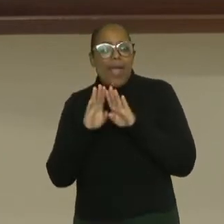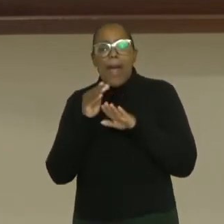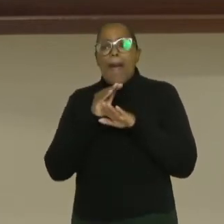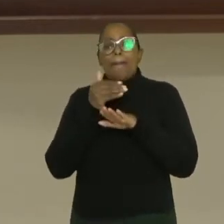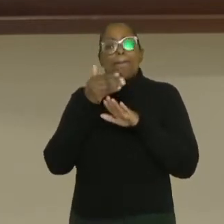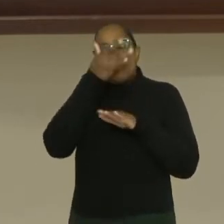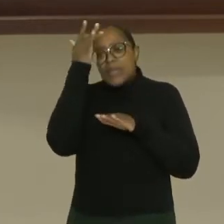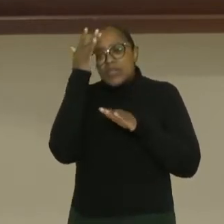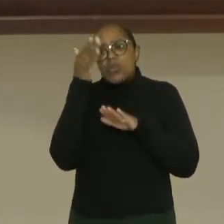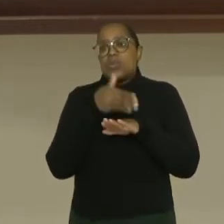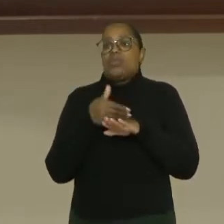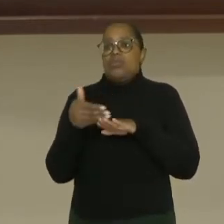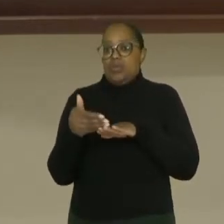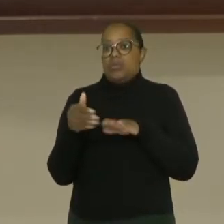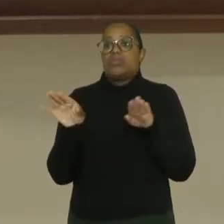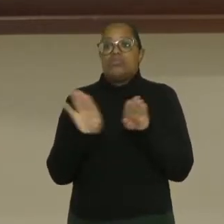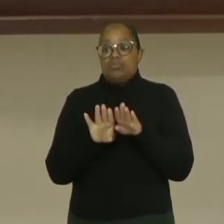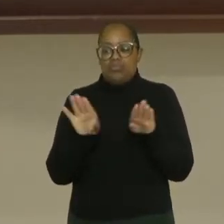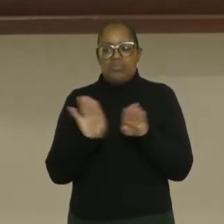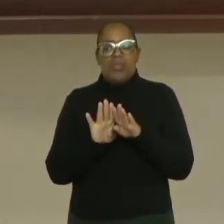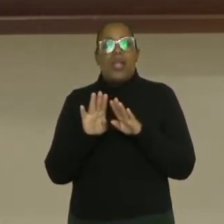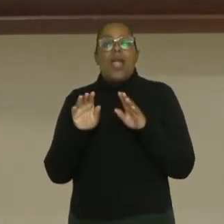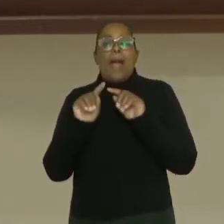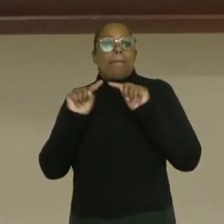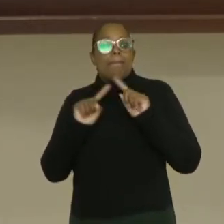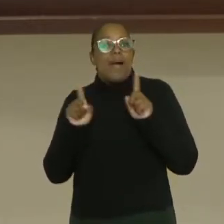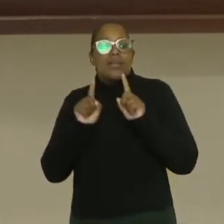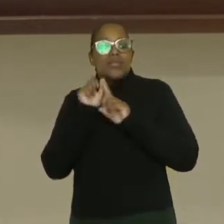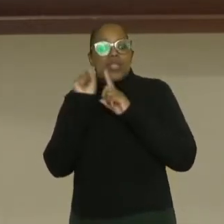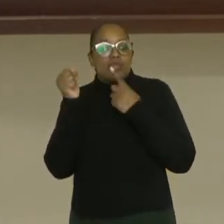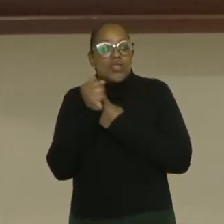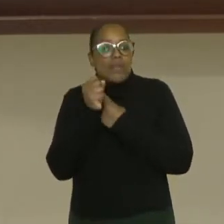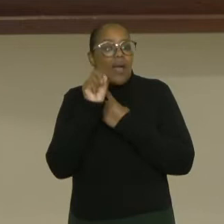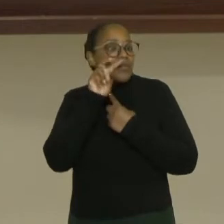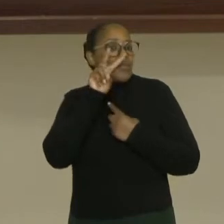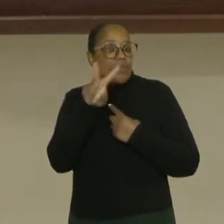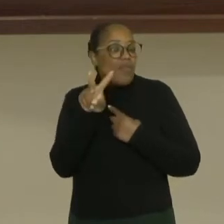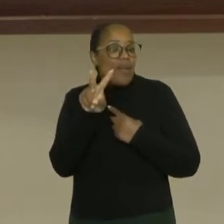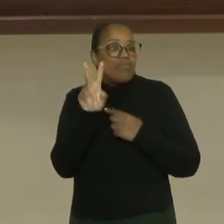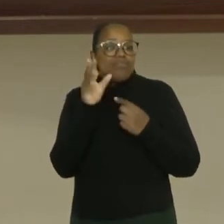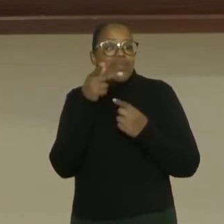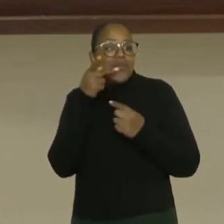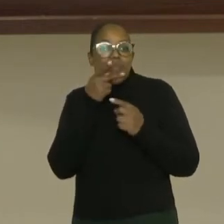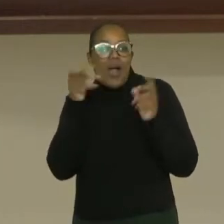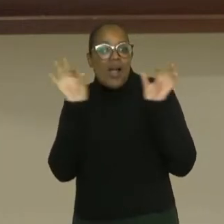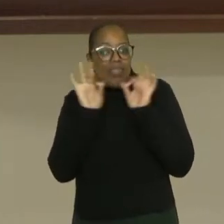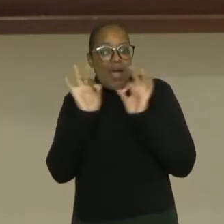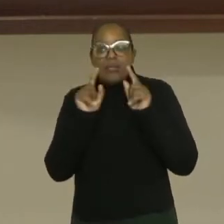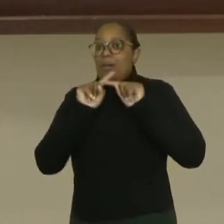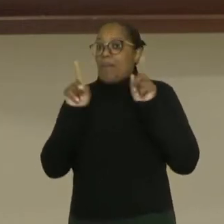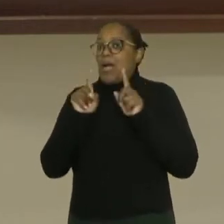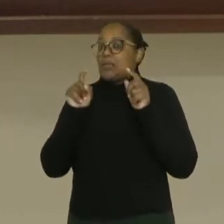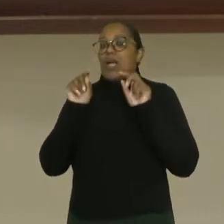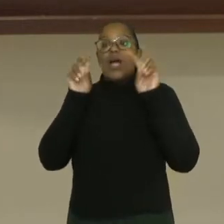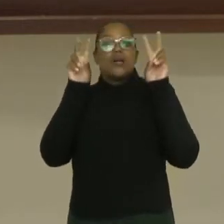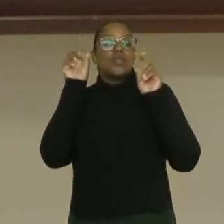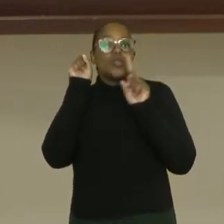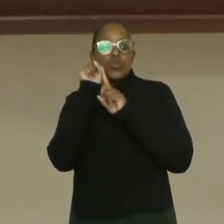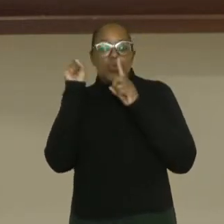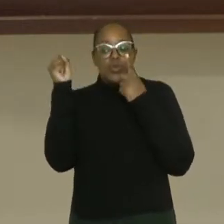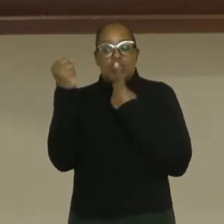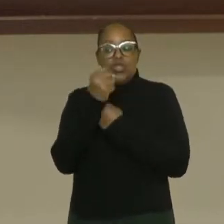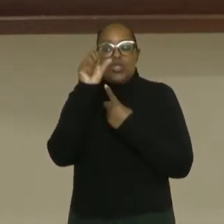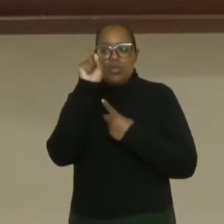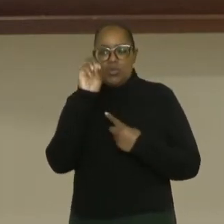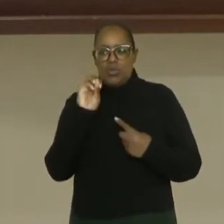nossa sociedade e que muitas vezes a gente não aborda essa questão, e a sociologia vai ter uma área específica para